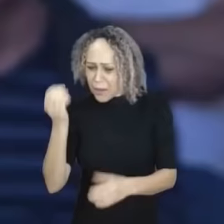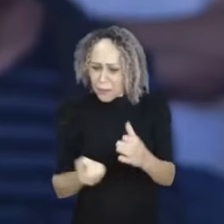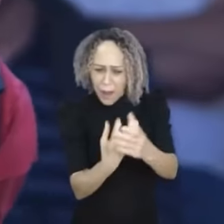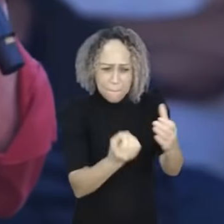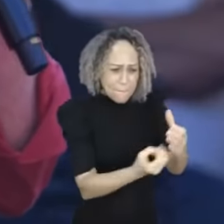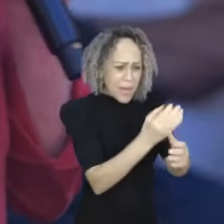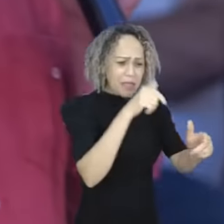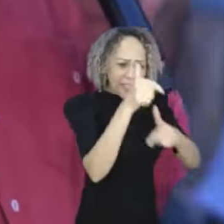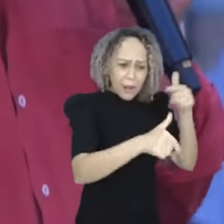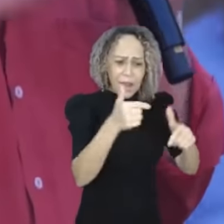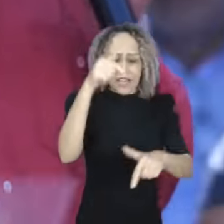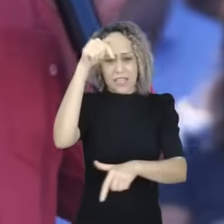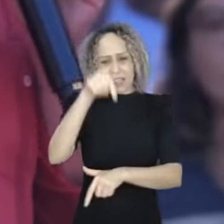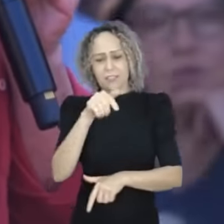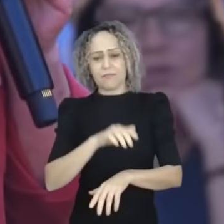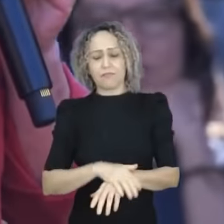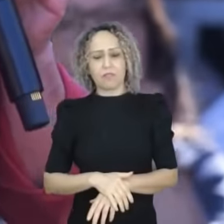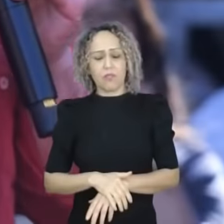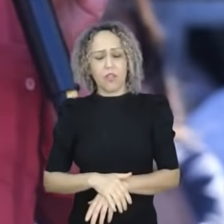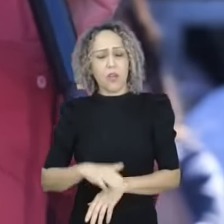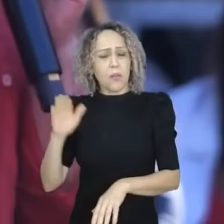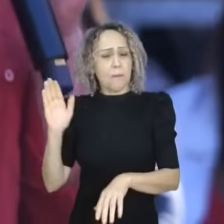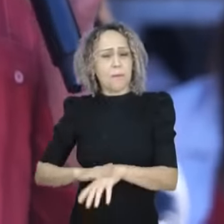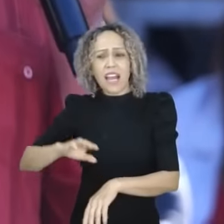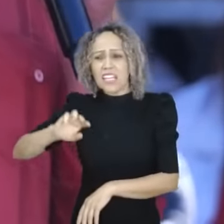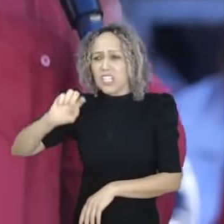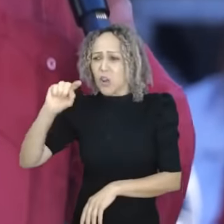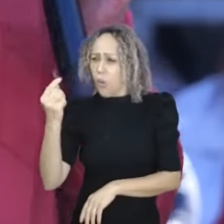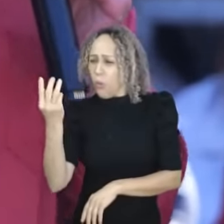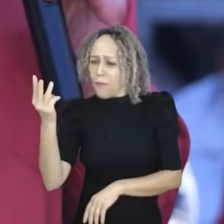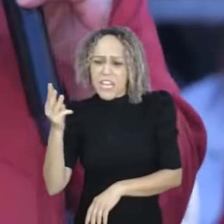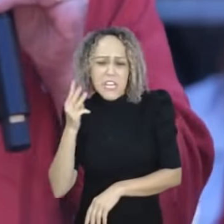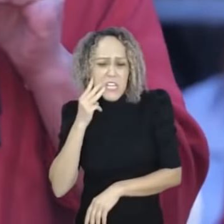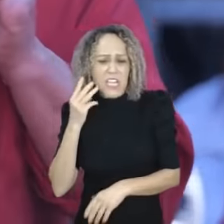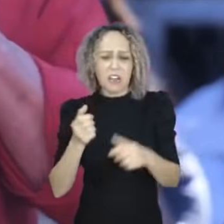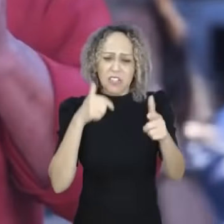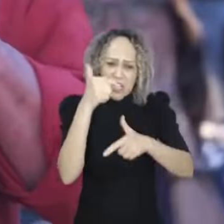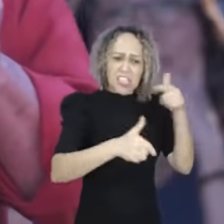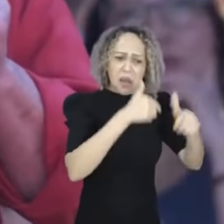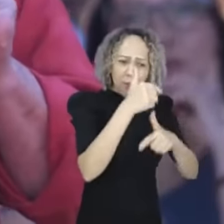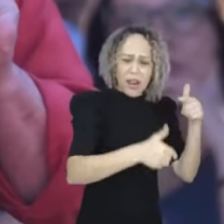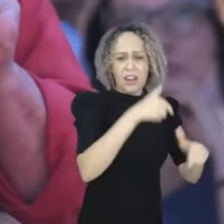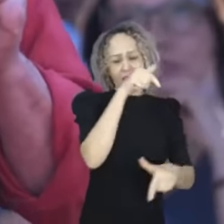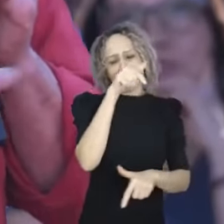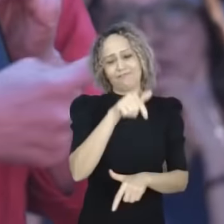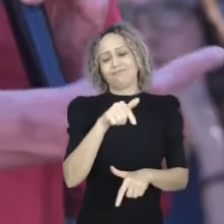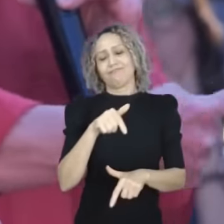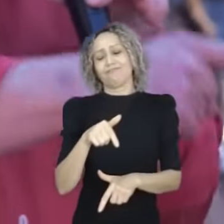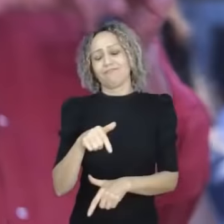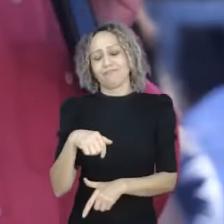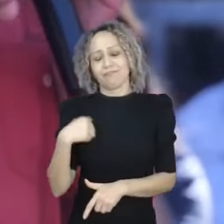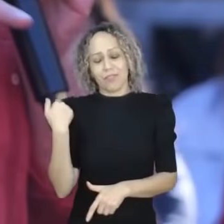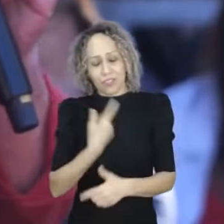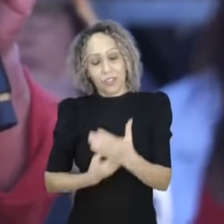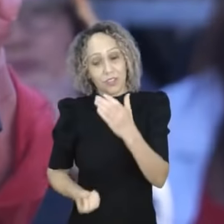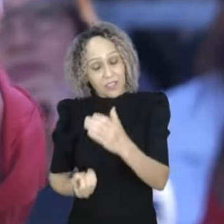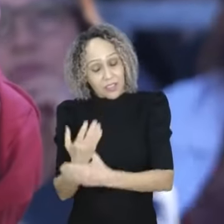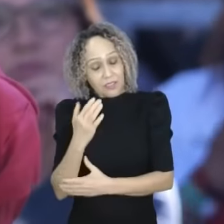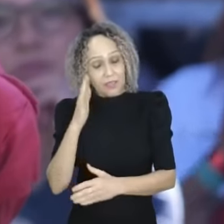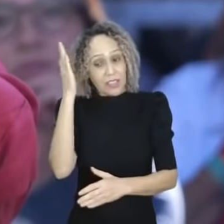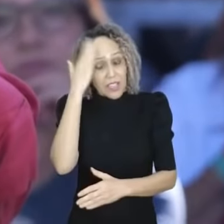metalúrgico, mais de 1 milhão de postos de trabalho. Pedreiro, então, nem se fala. Agora, sabe quanto que a Lava Jato deu